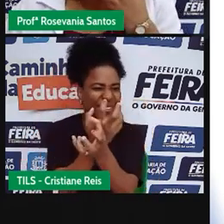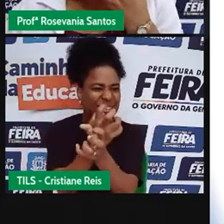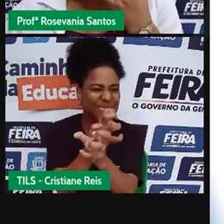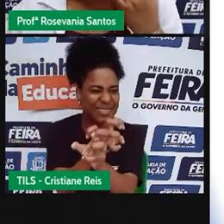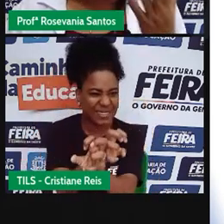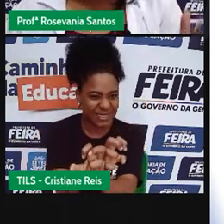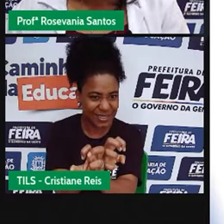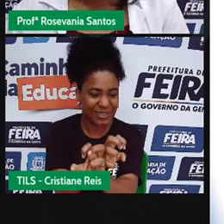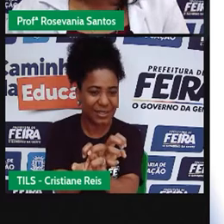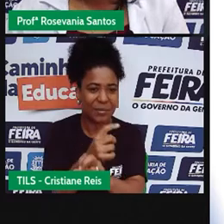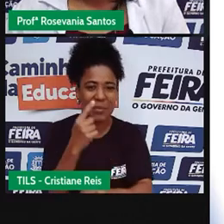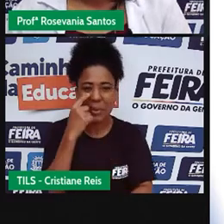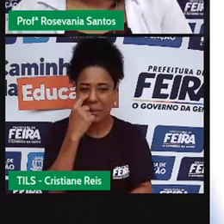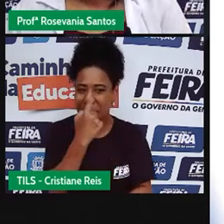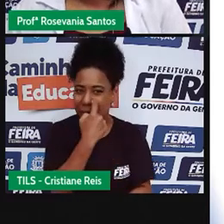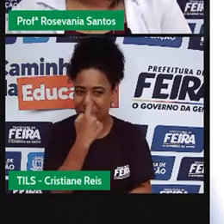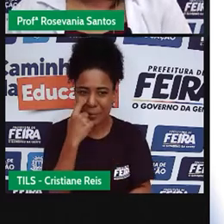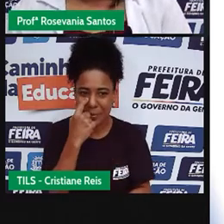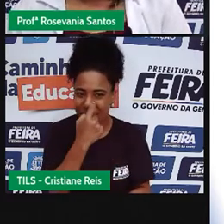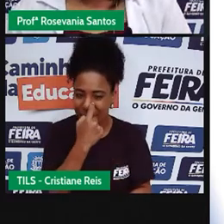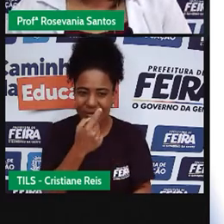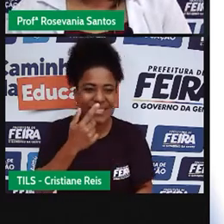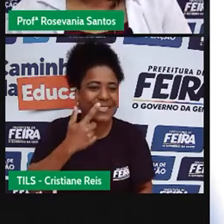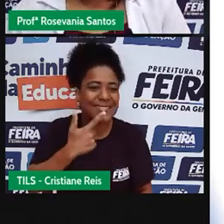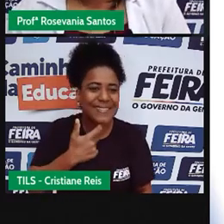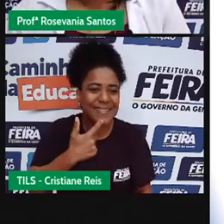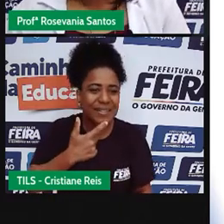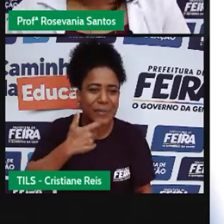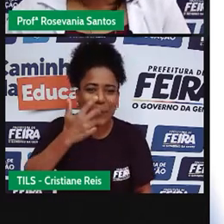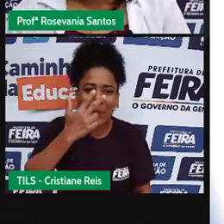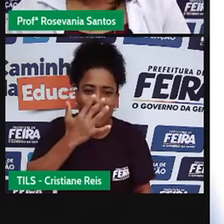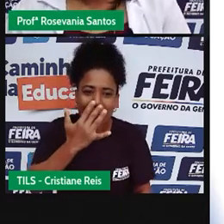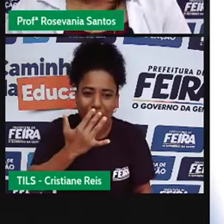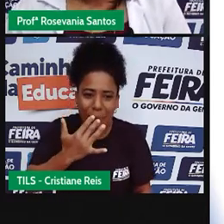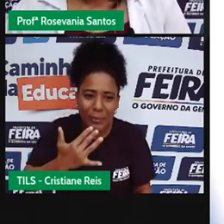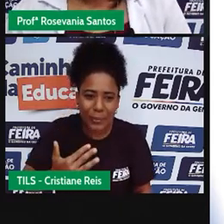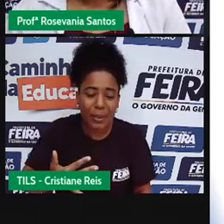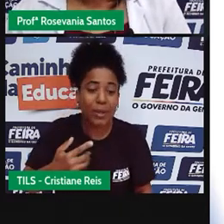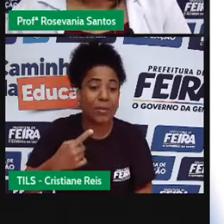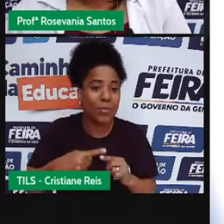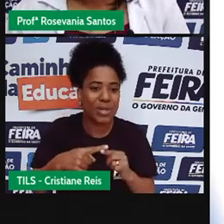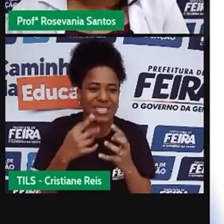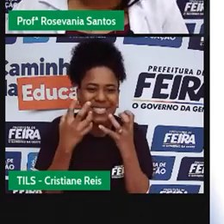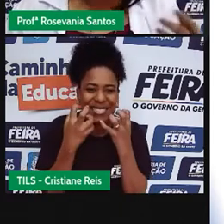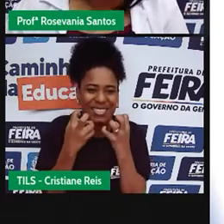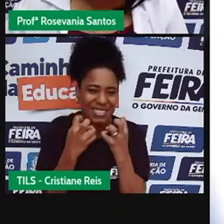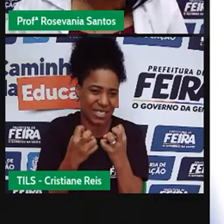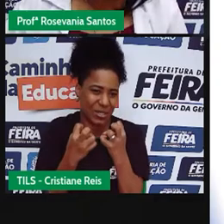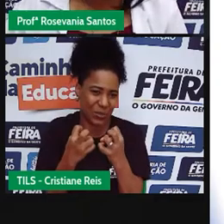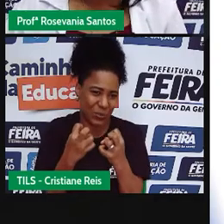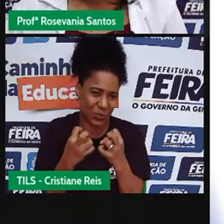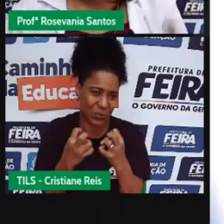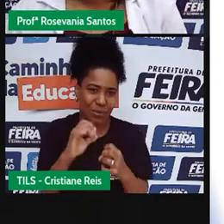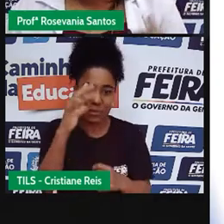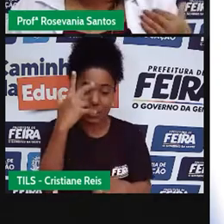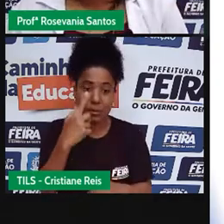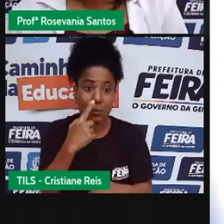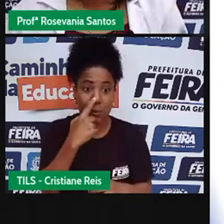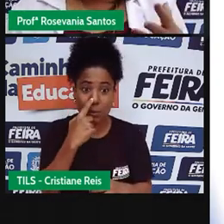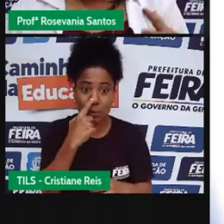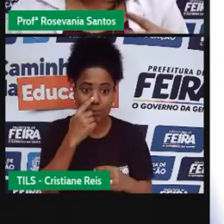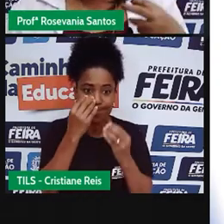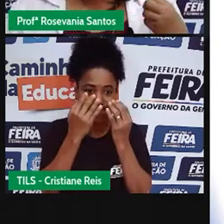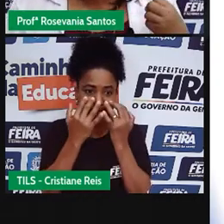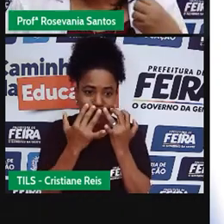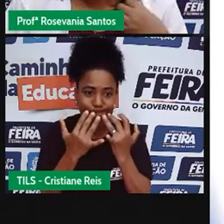pessoas até sangram pelo nariz, né, pela baixa umidade relativa do ar. Mas aqui nessa região você não vai ter isso. Você vai